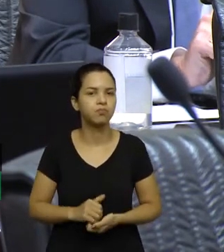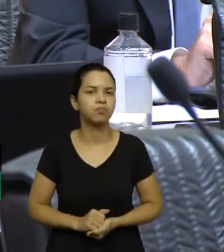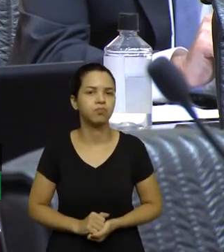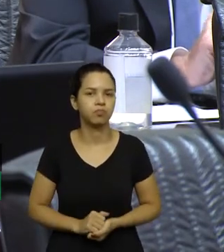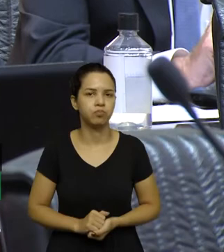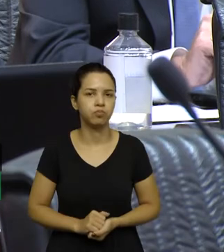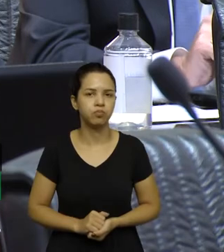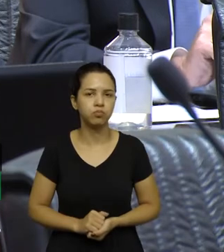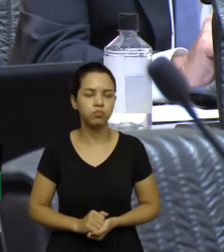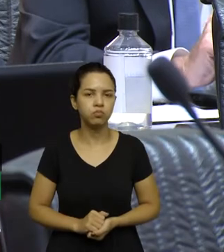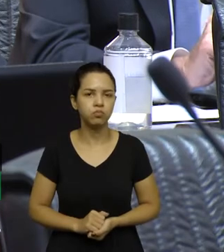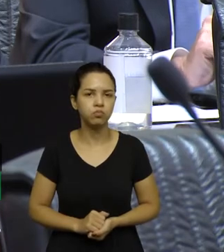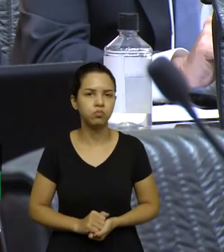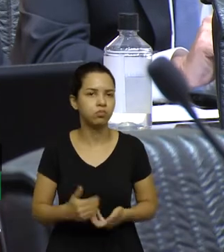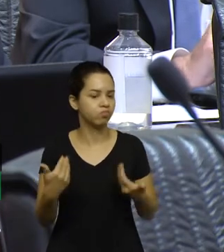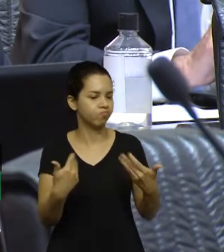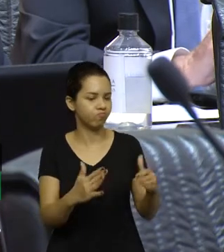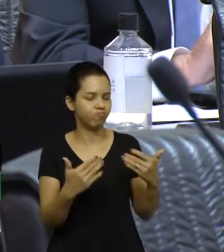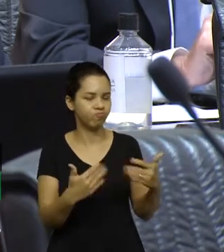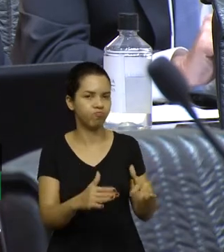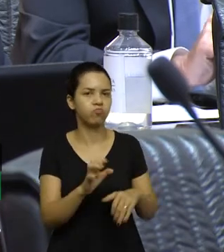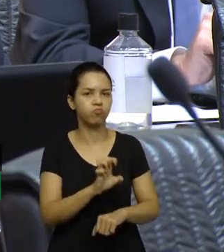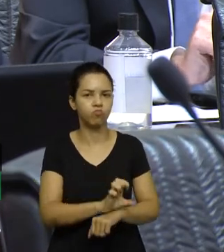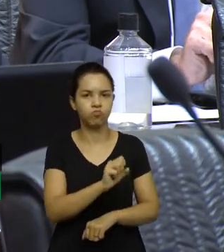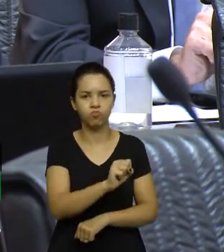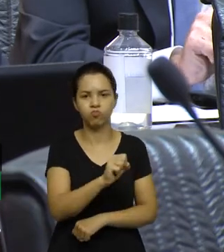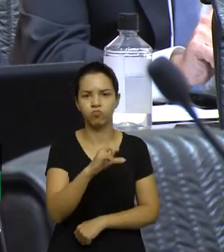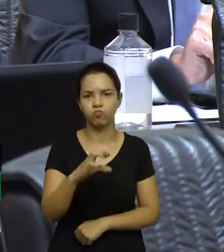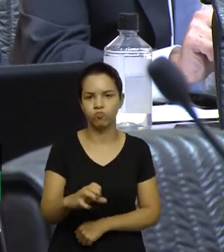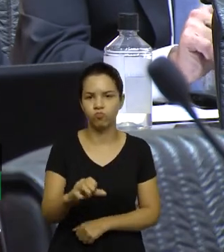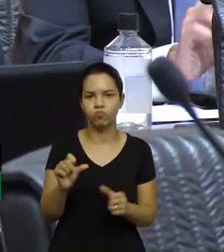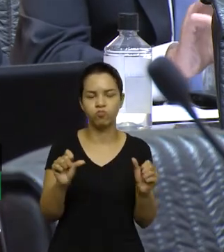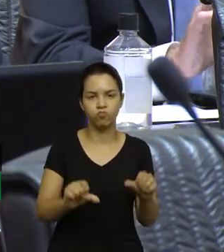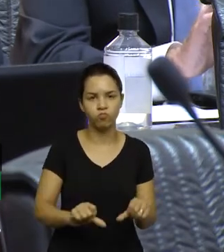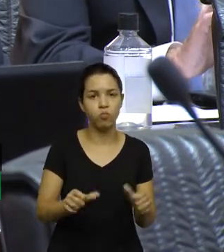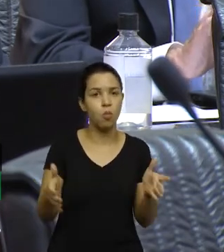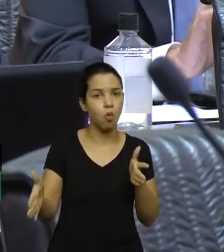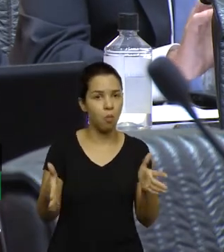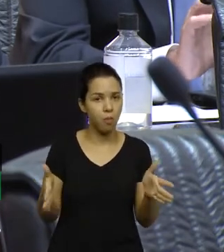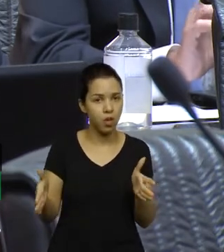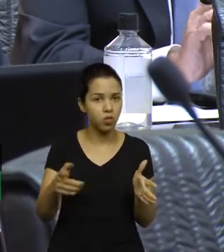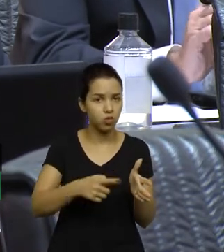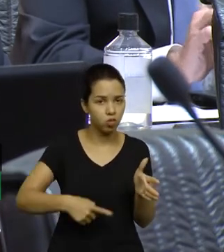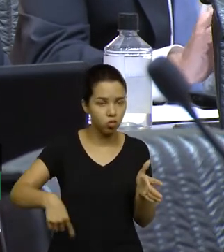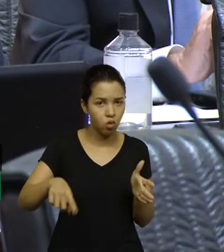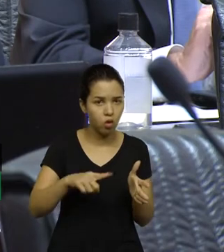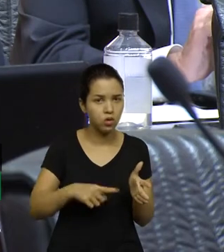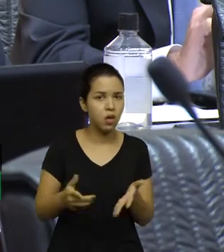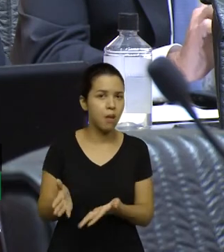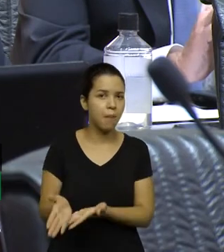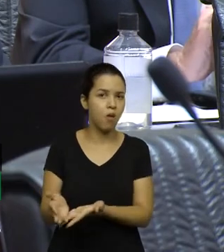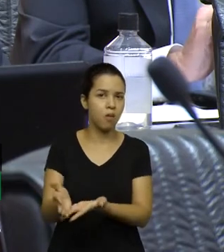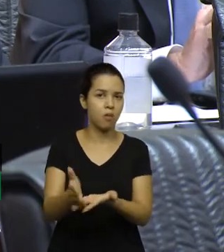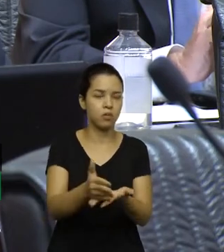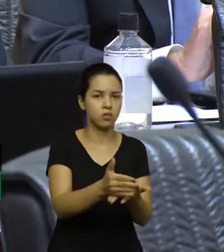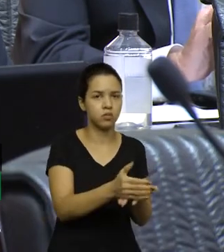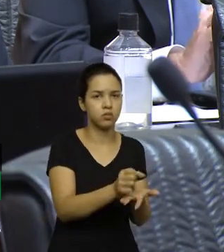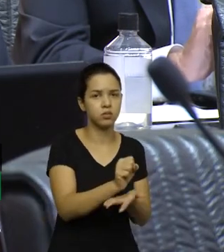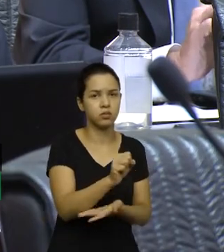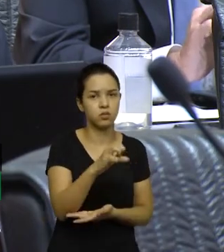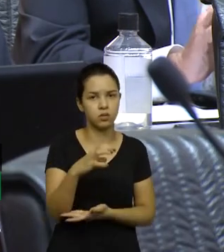deixou o Estado de Santa Catarina no caos. E repito, no momento que a gente vive a maior arrecadação de Santa Catarina, os